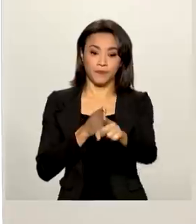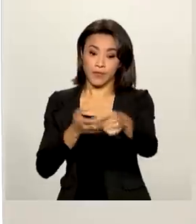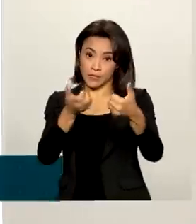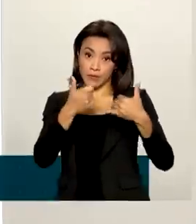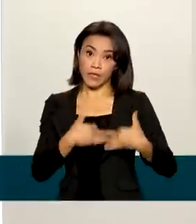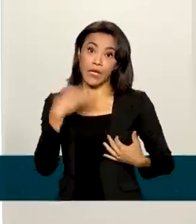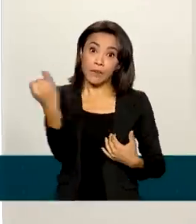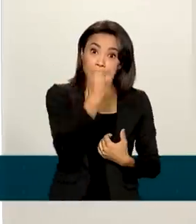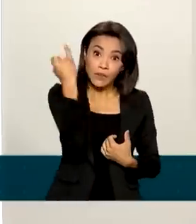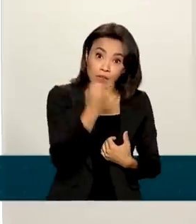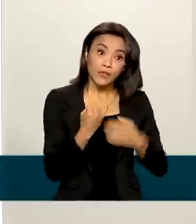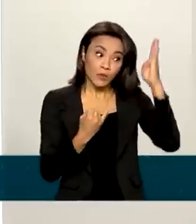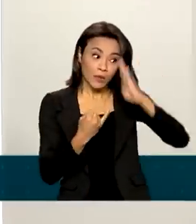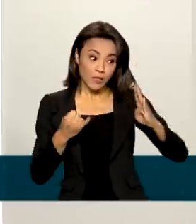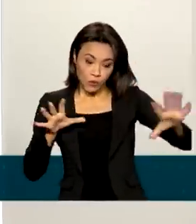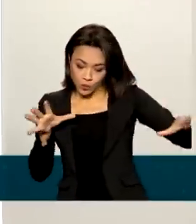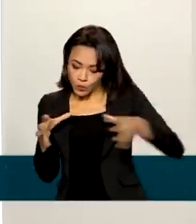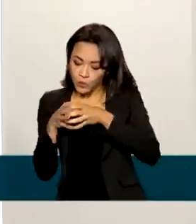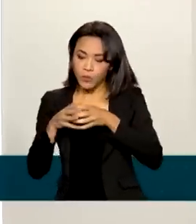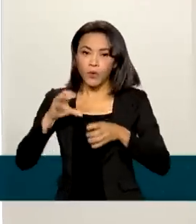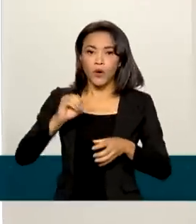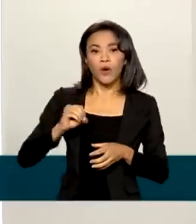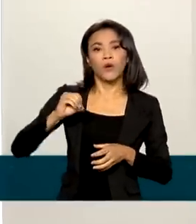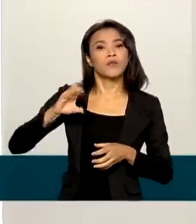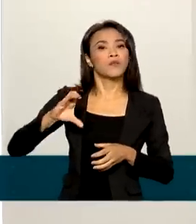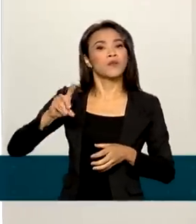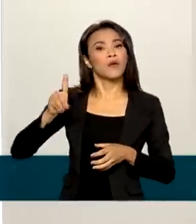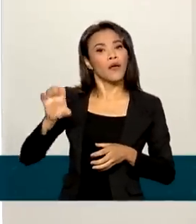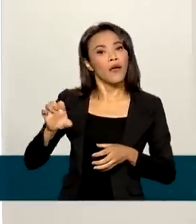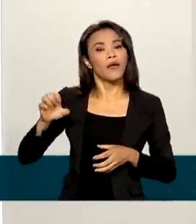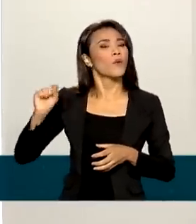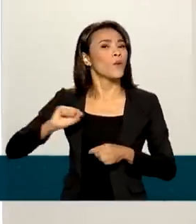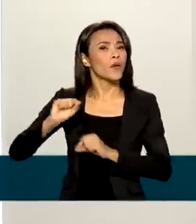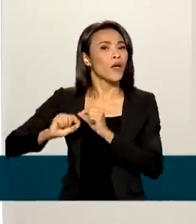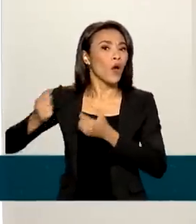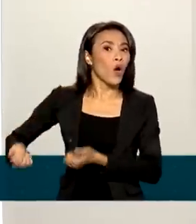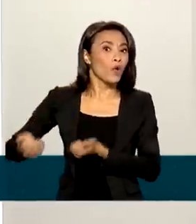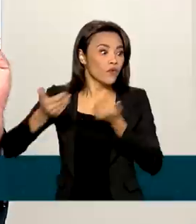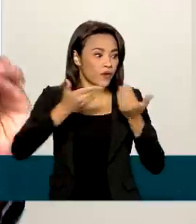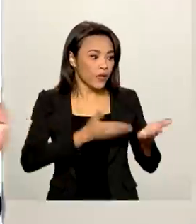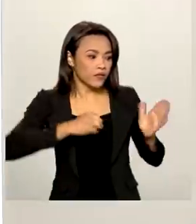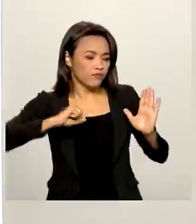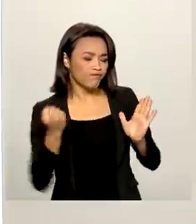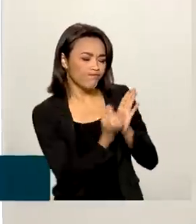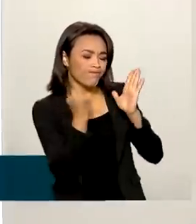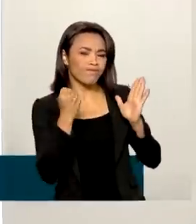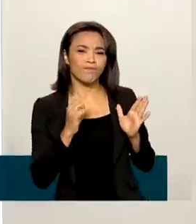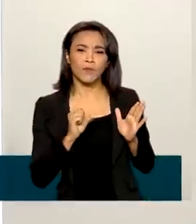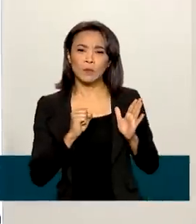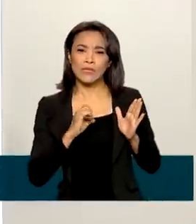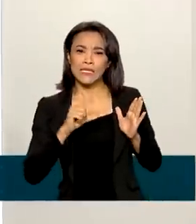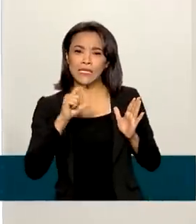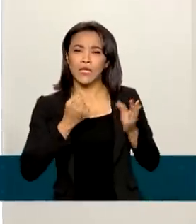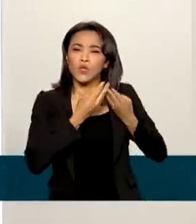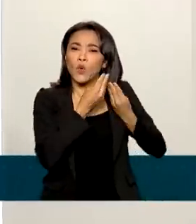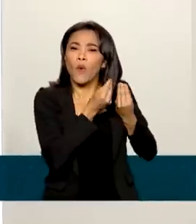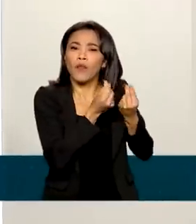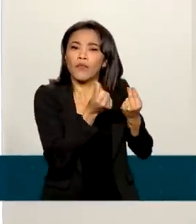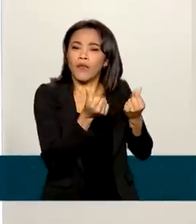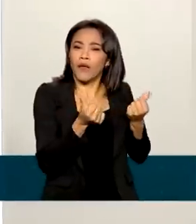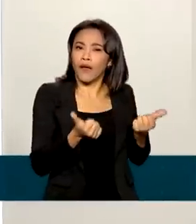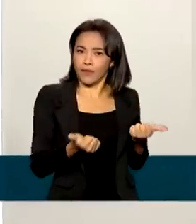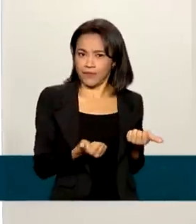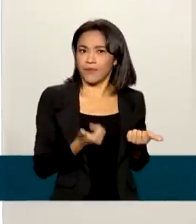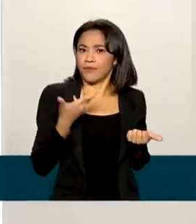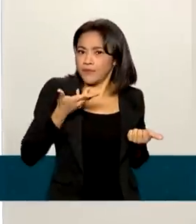um país como o Brasil na OCDE é porque ela acaba gerando e oferecendo um selo de qualidade para os investidores